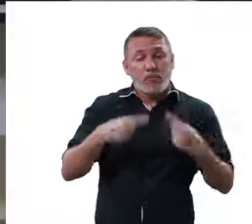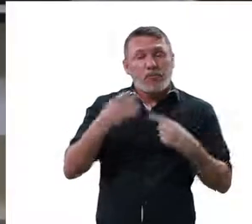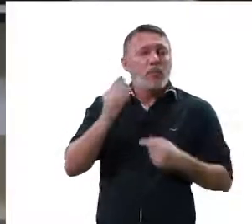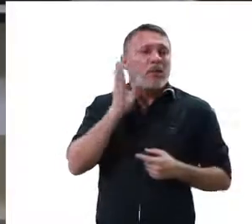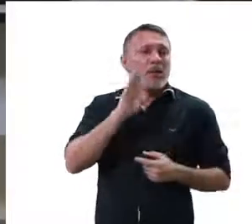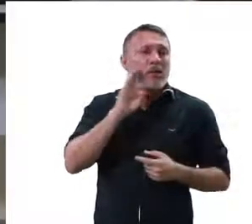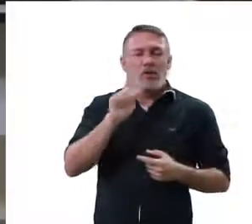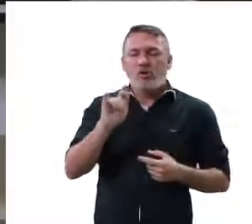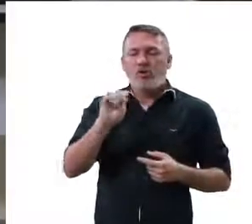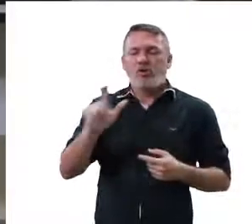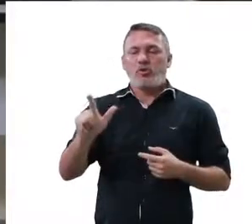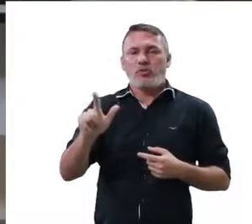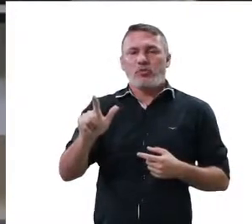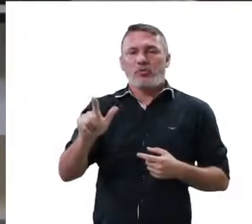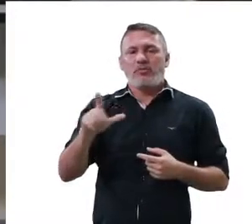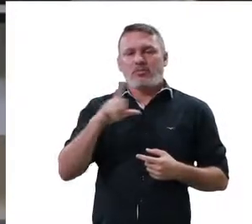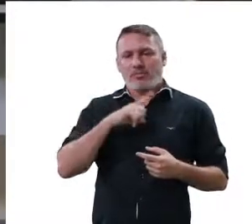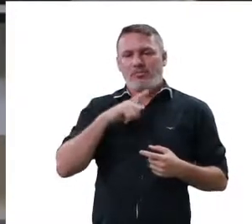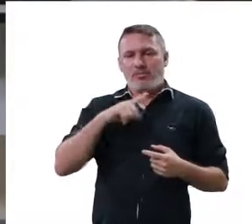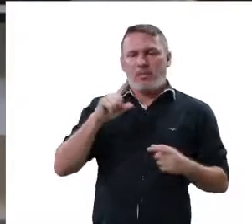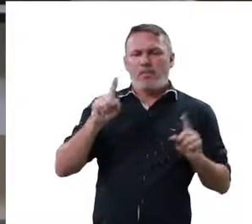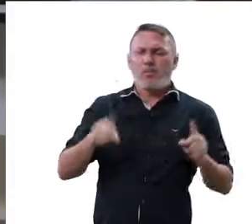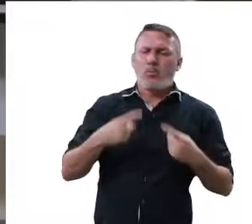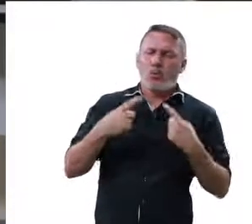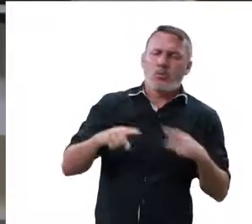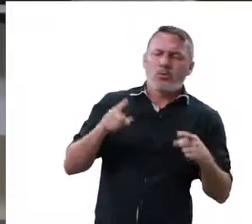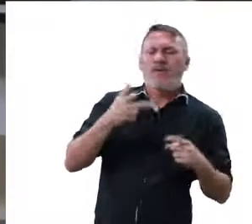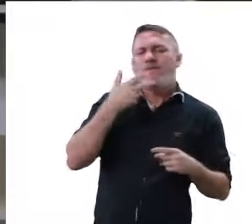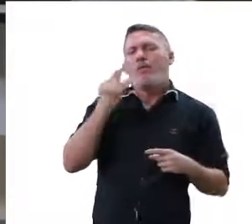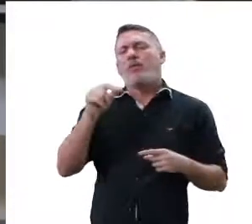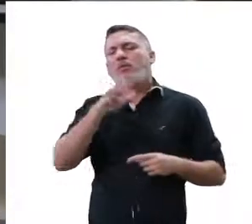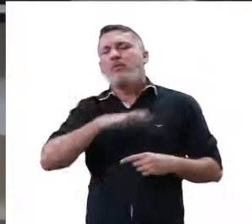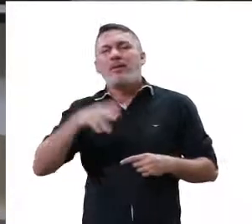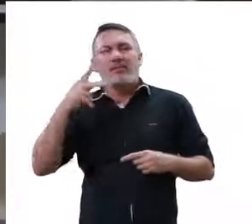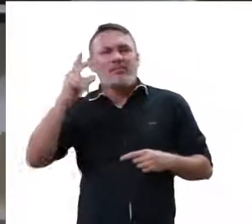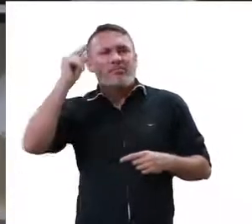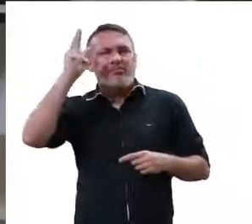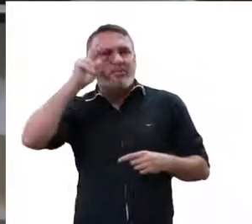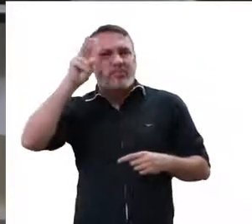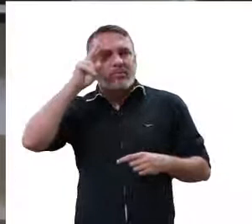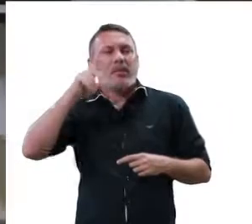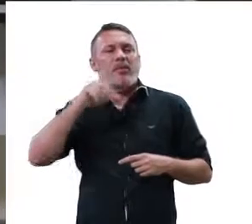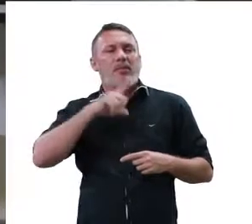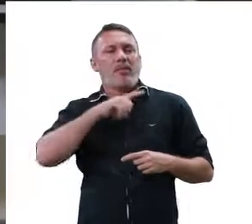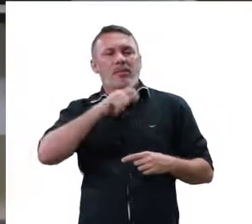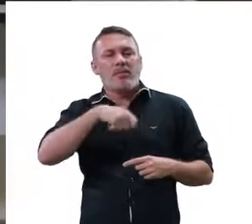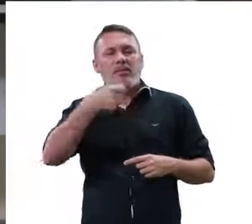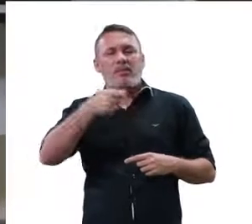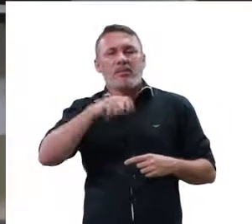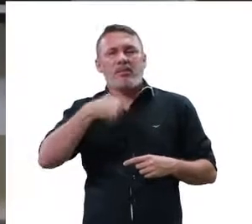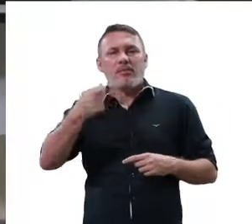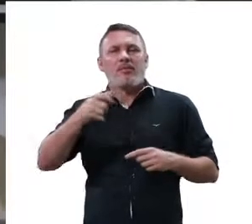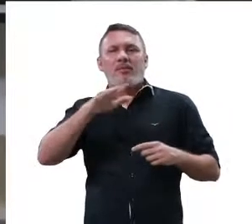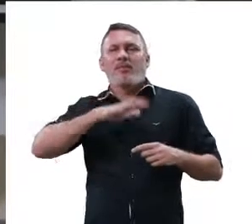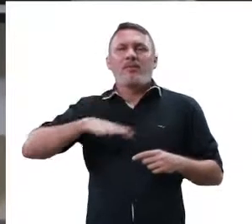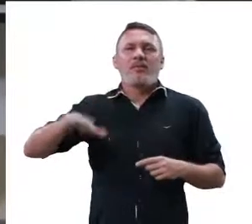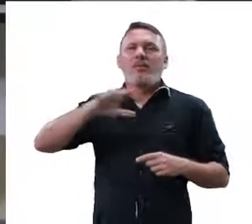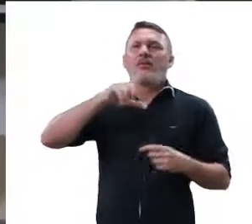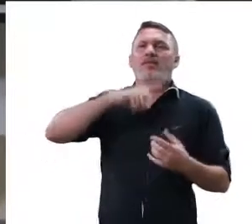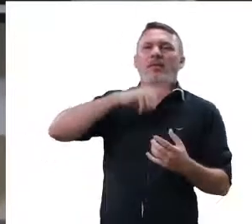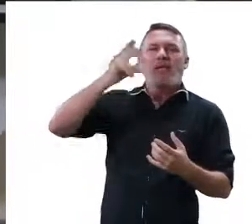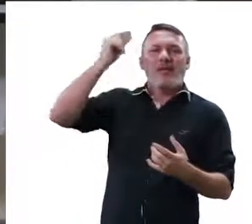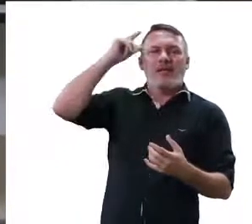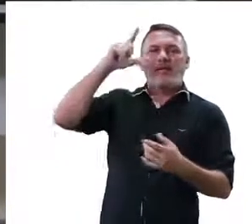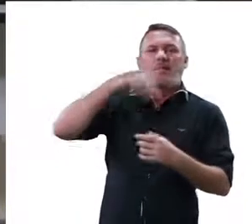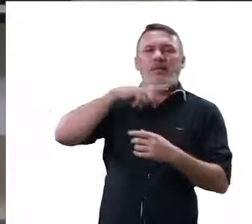muito bacana do Gilberto Gil chamado Lunik 9. Né? Lunik é uma forma de você classificar os